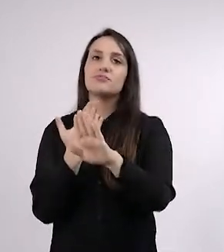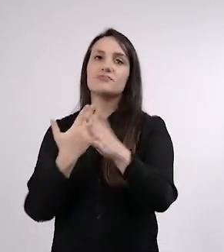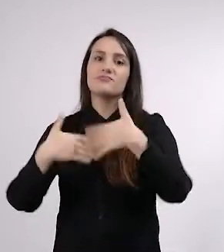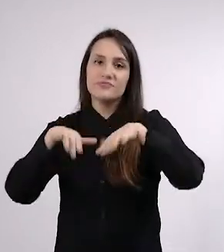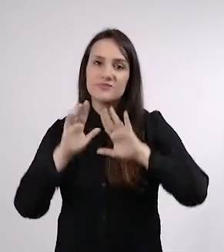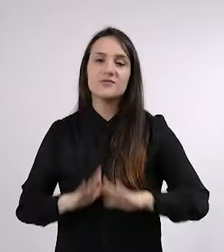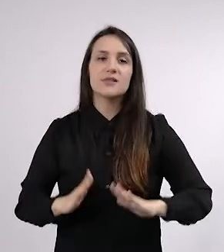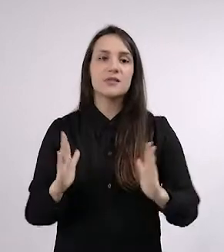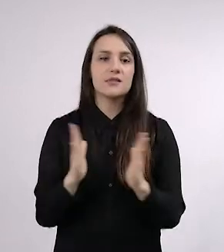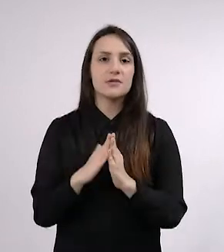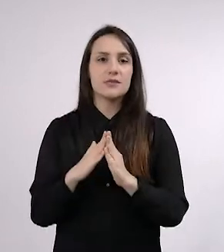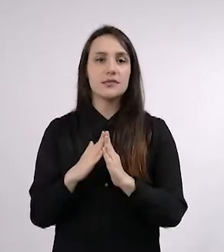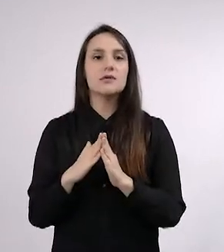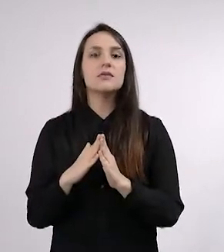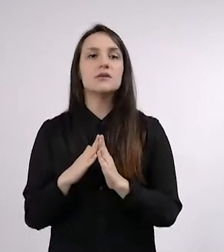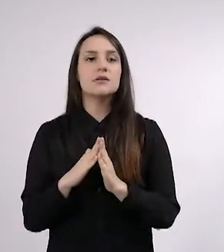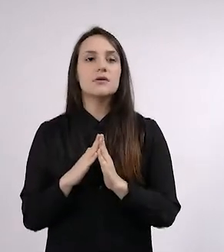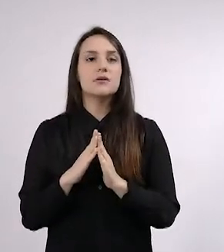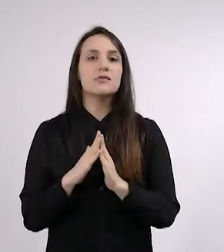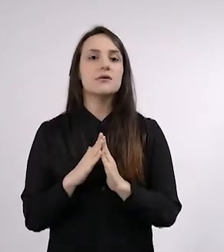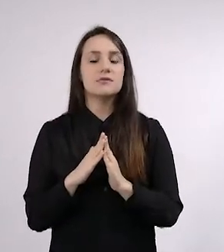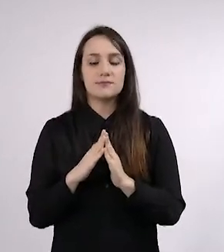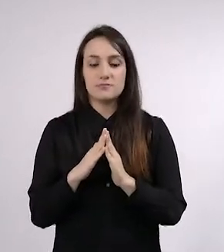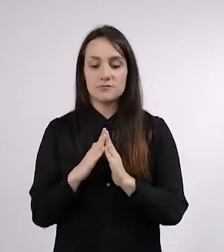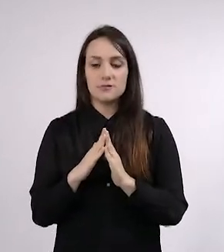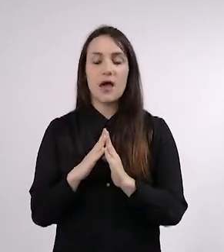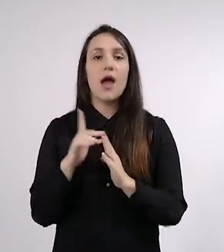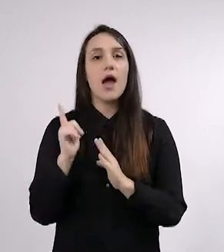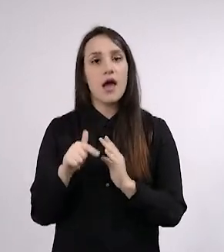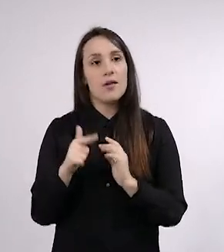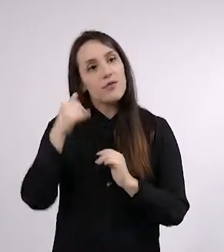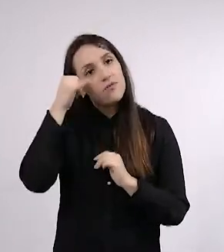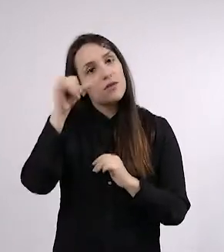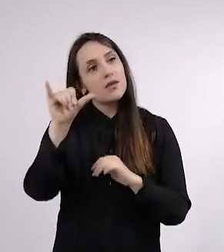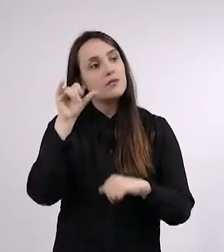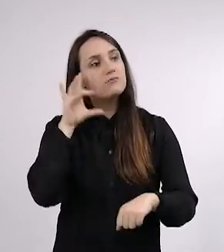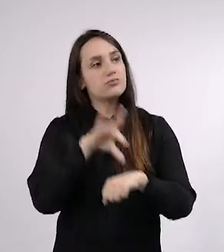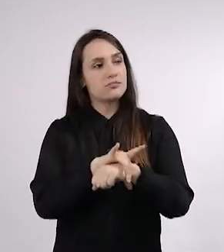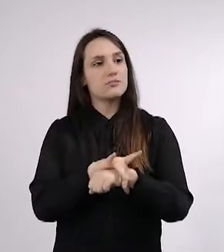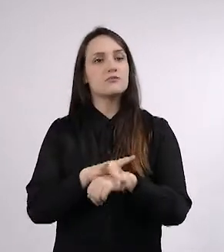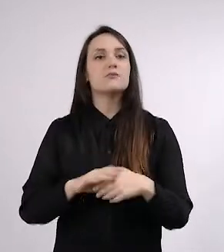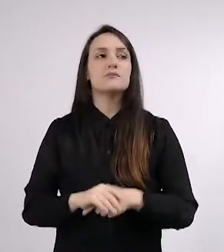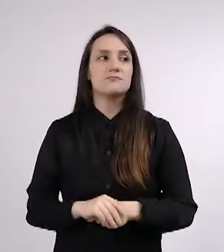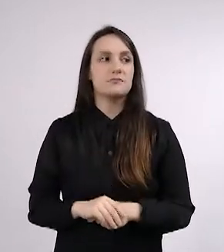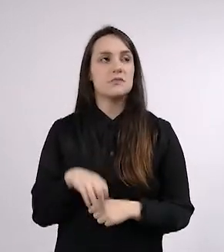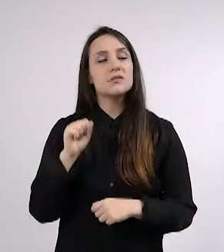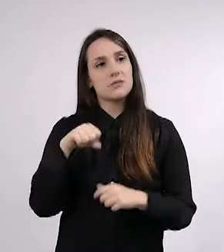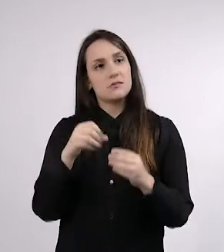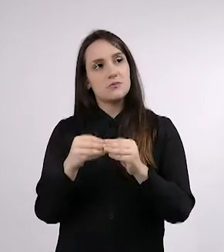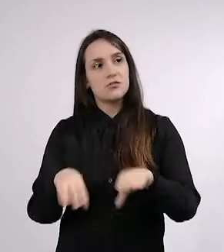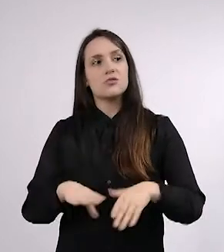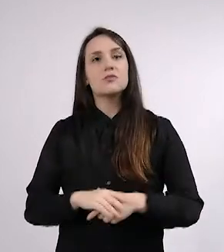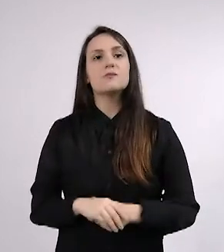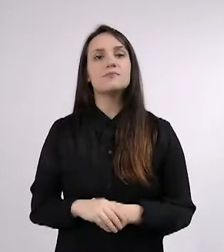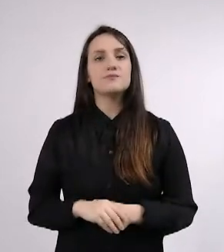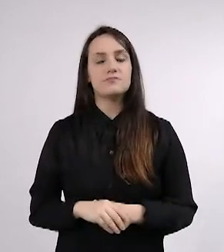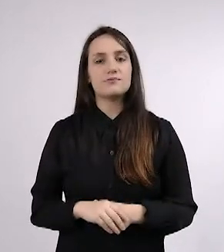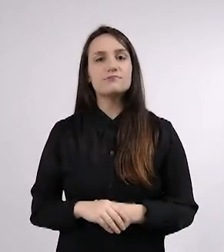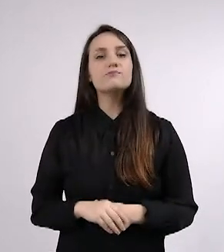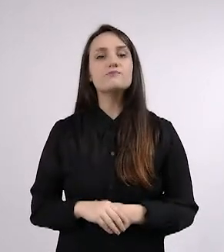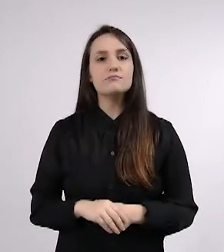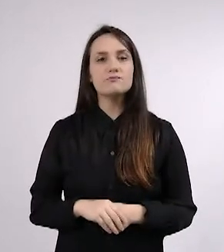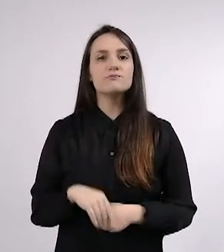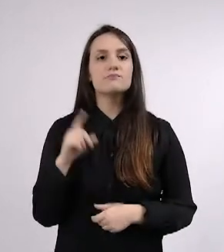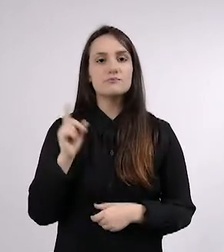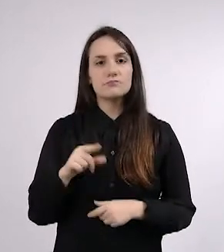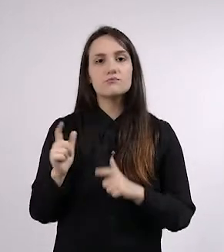remédio amargo para que se tenha uma menor taxa de contágio, ele afeta diretamente. Então, esses